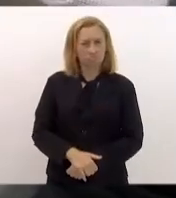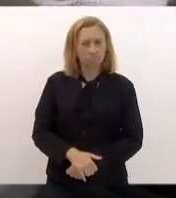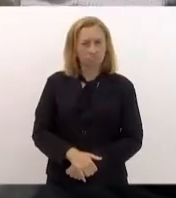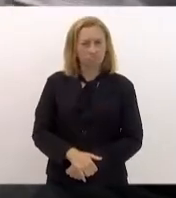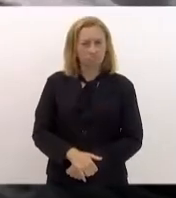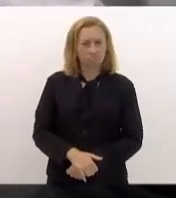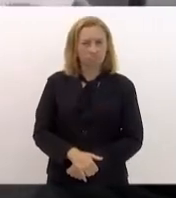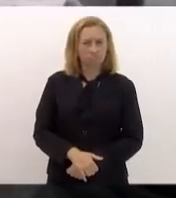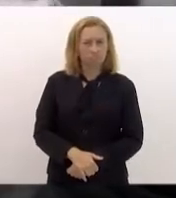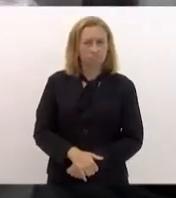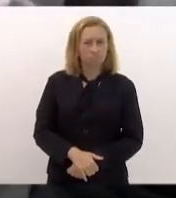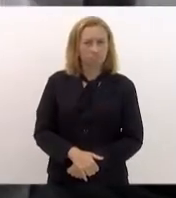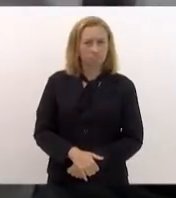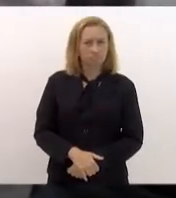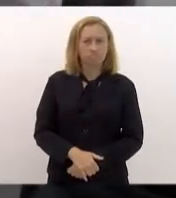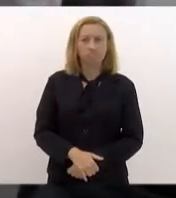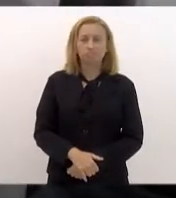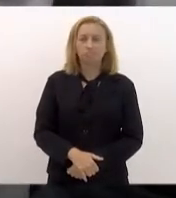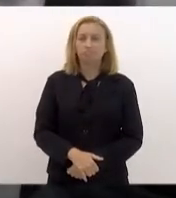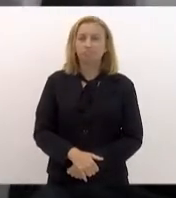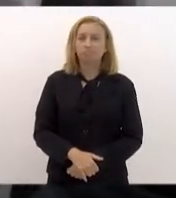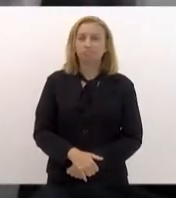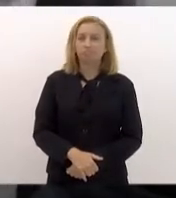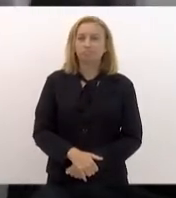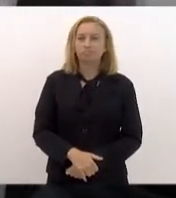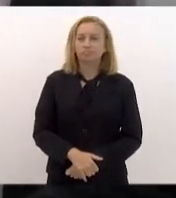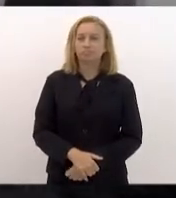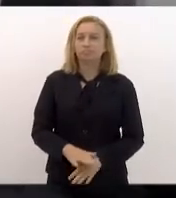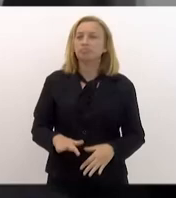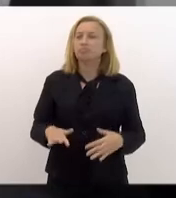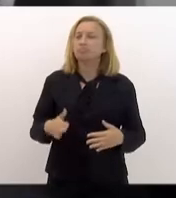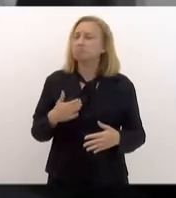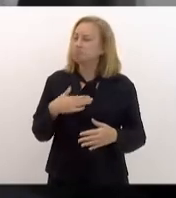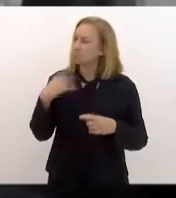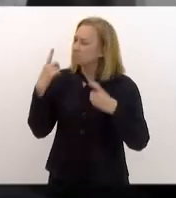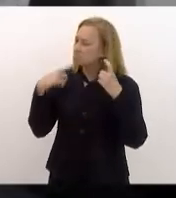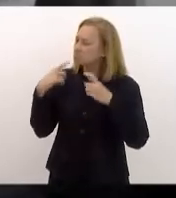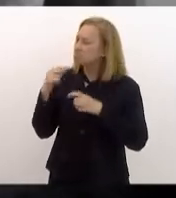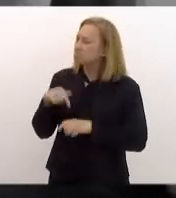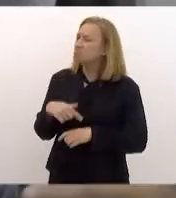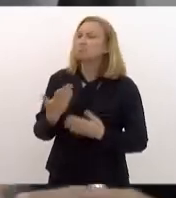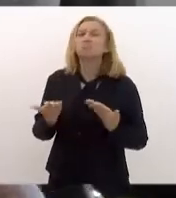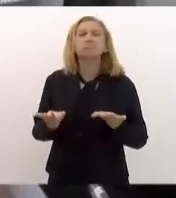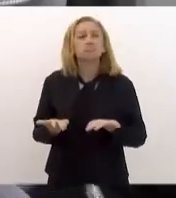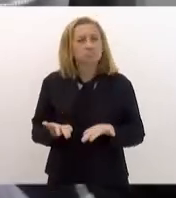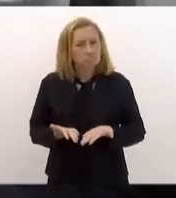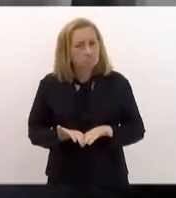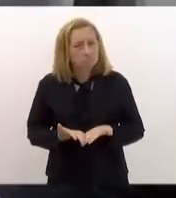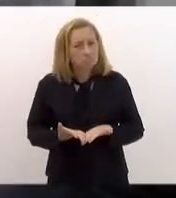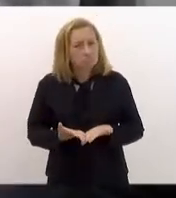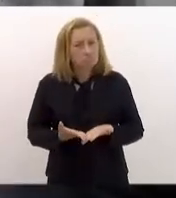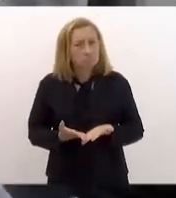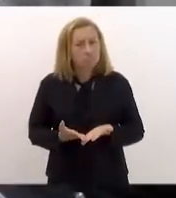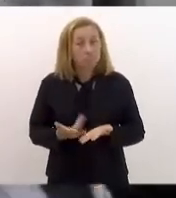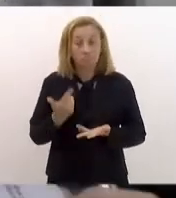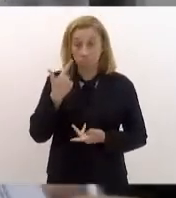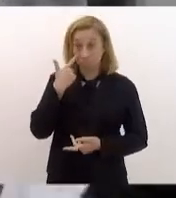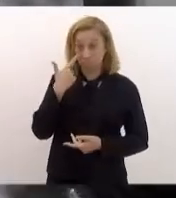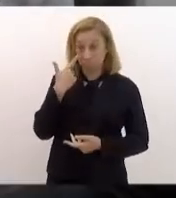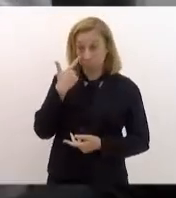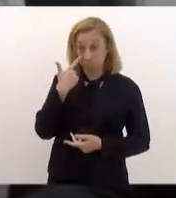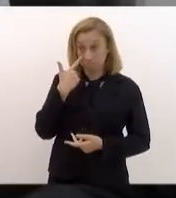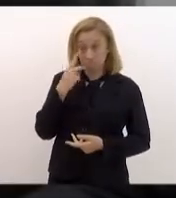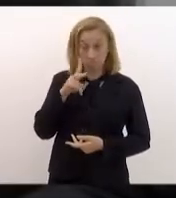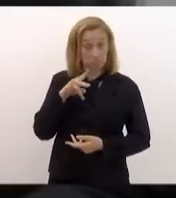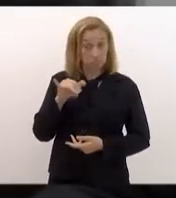seja, e aí, qual é a minha preocupação aqui? A minha preocupação é que eu estou vendo que essa via